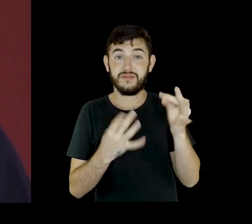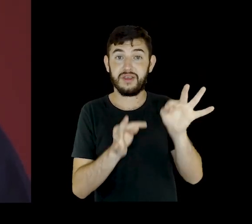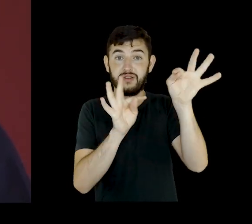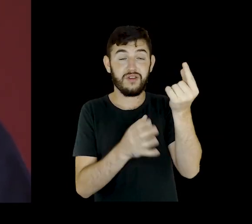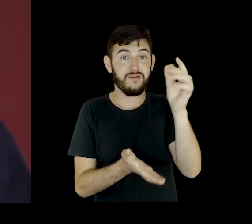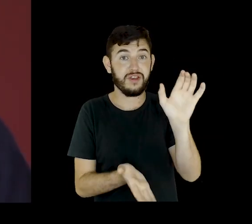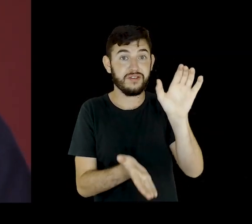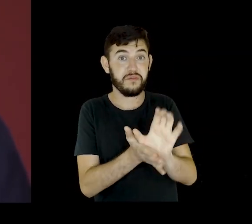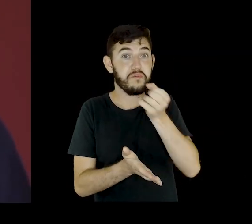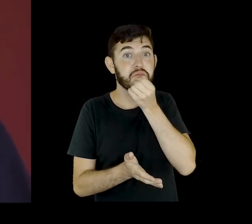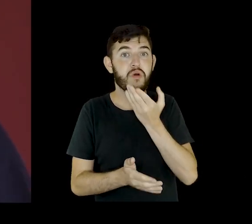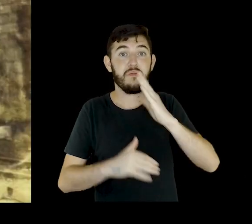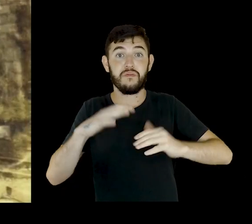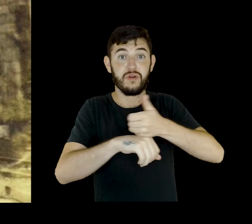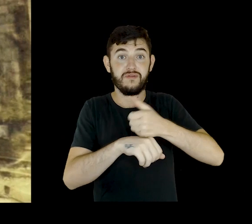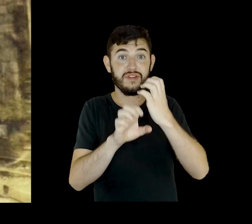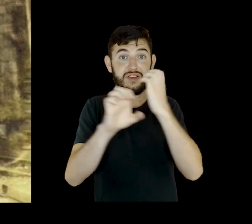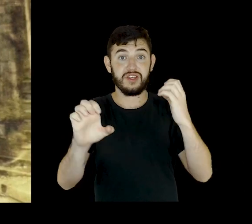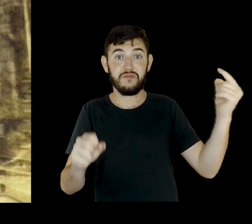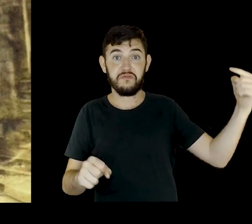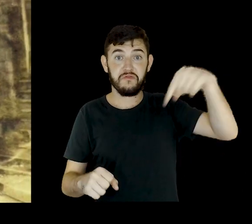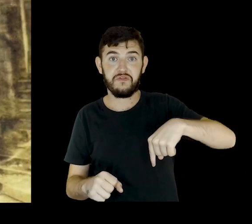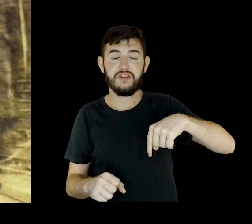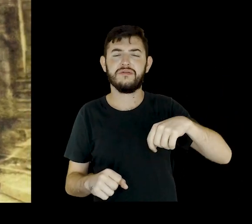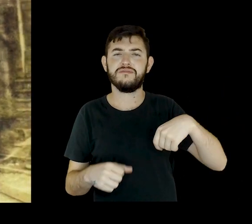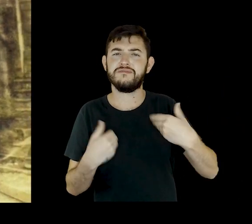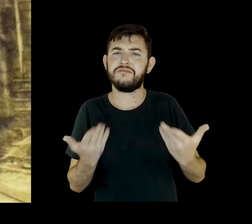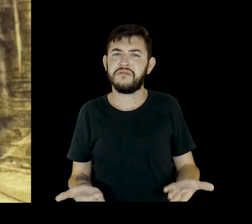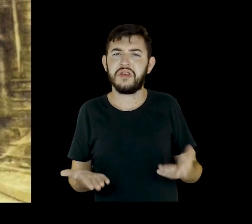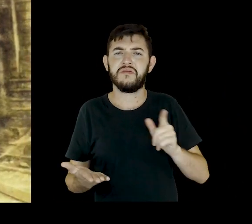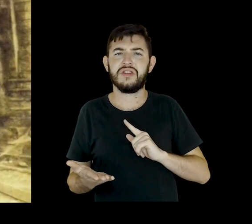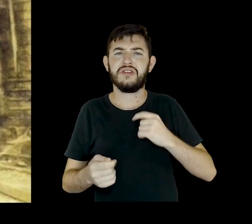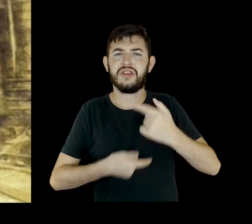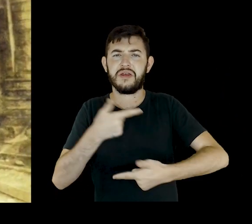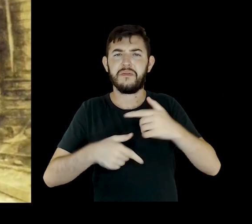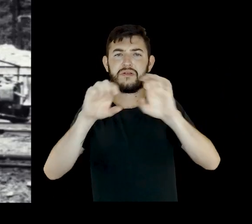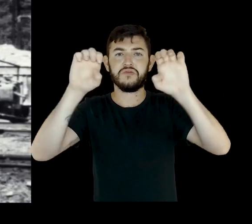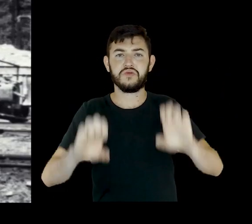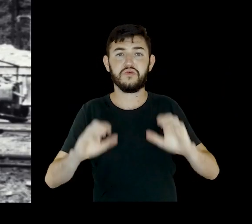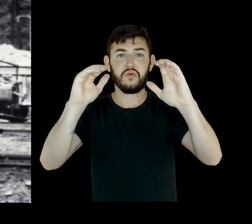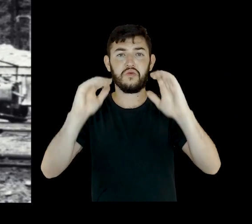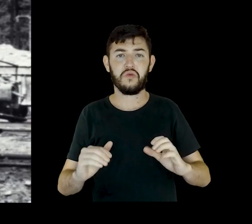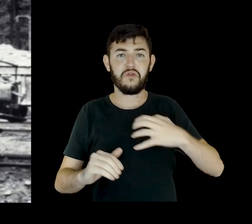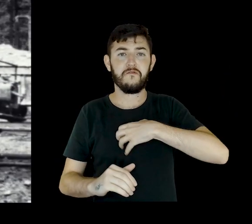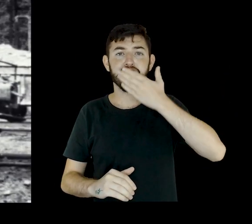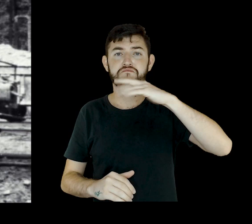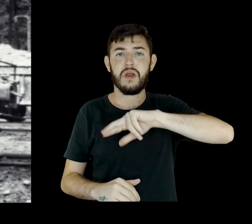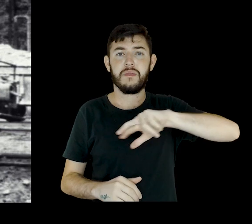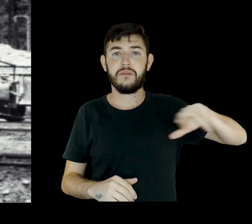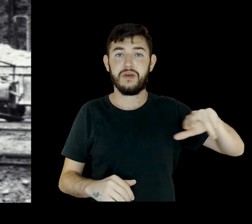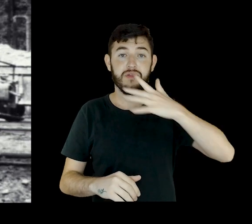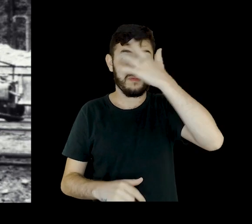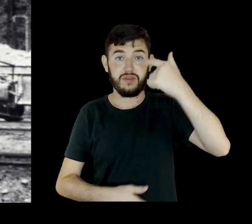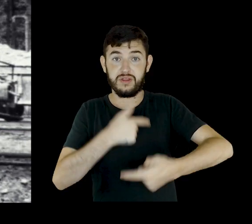bons investimentos, com engenheiros que vinham de fora, atraía então em vários níveis de trabalho um pessoal